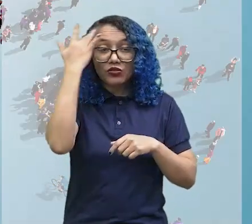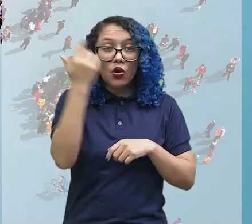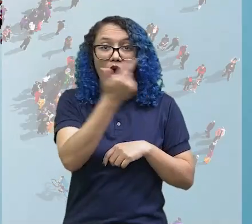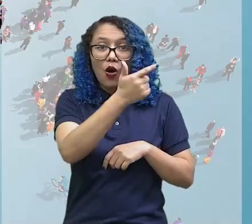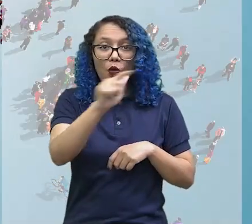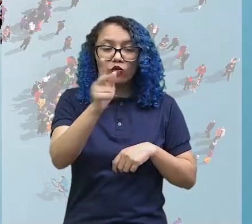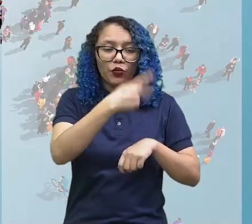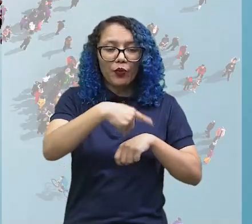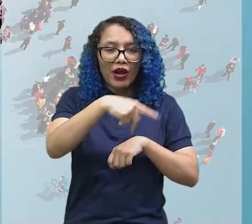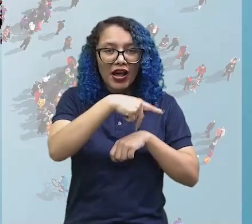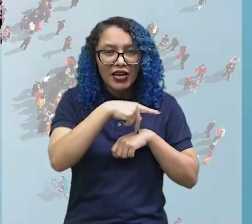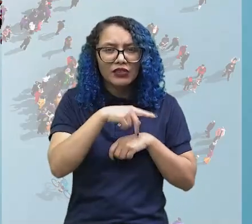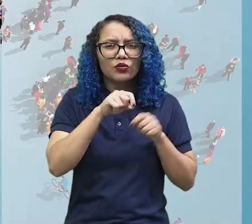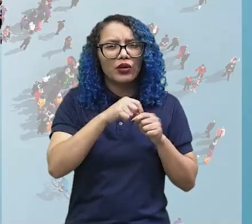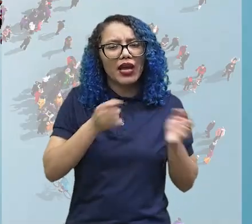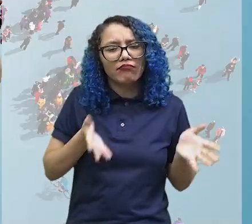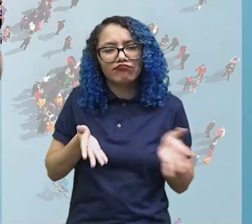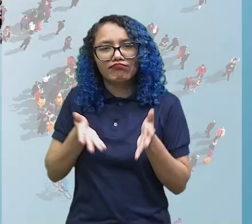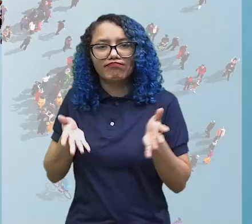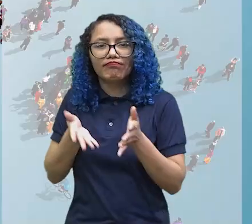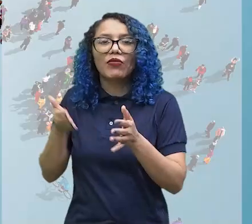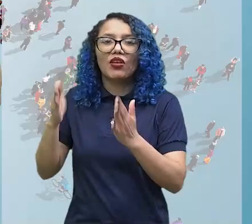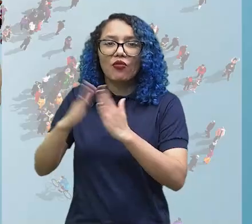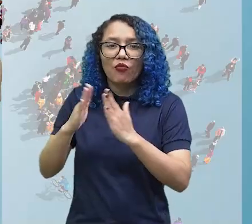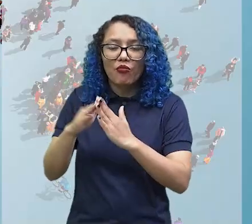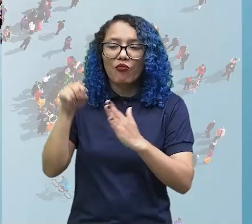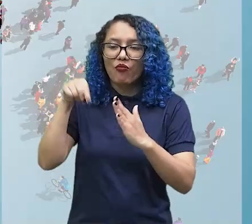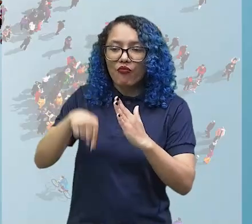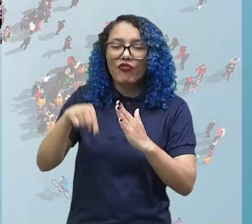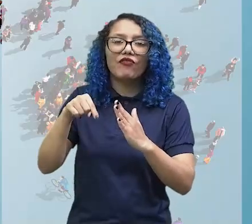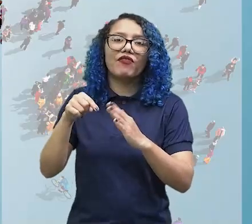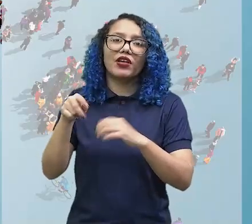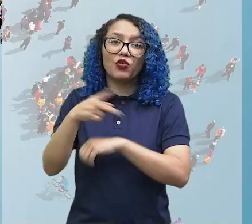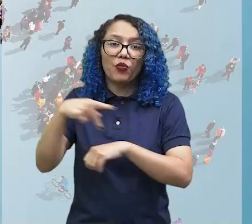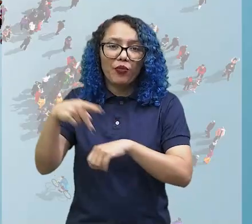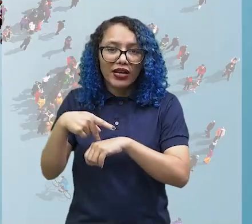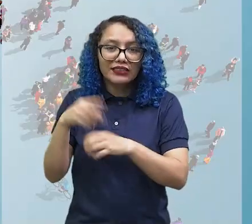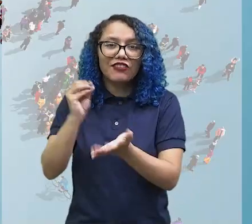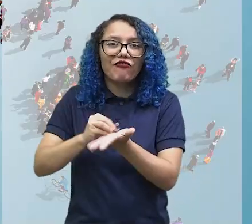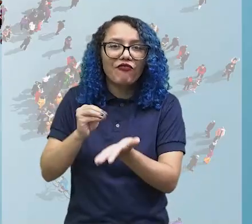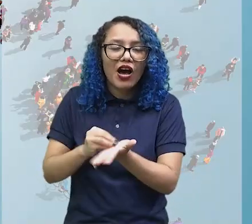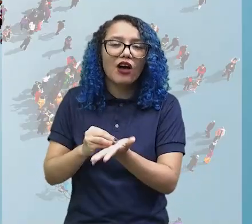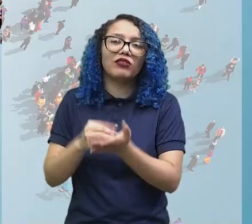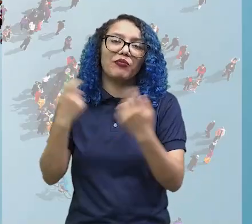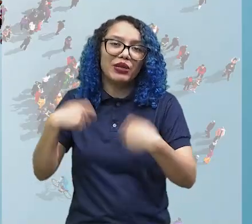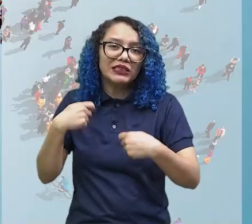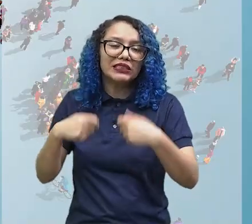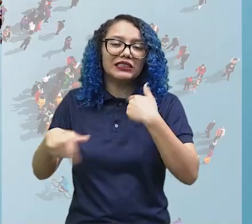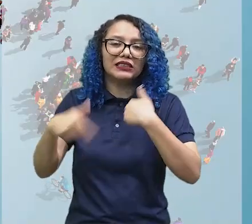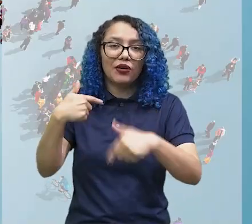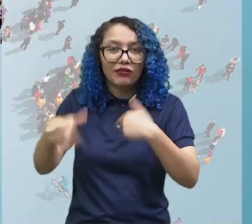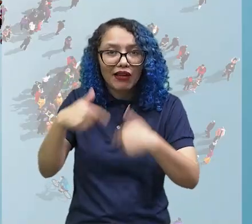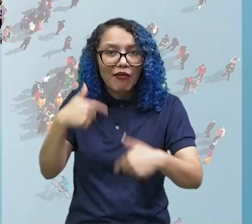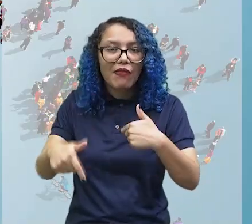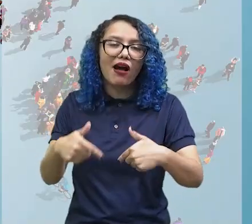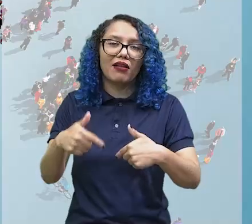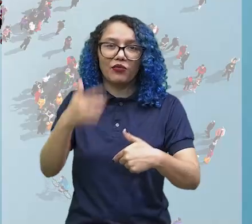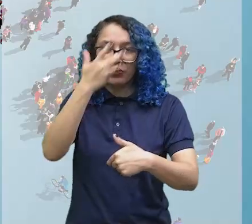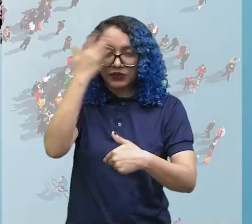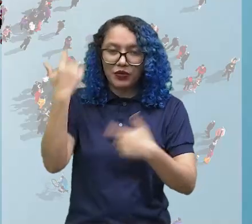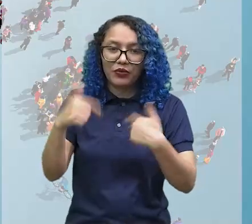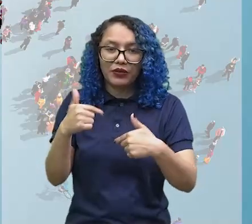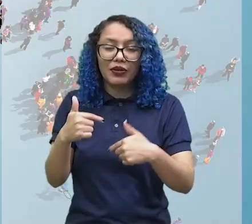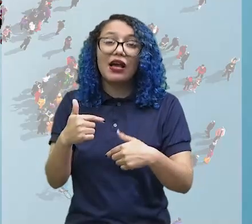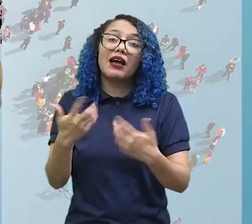migração, né, para habitar, para ter mão de obra, para terem filhos, para tentar equilibrar essa situação que também acaba